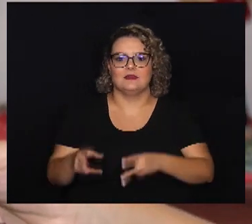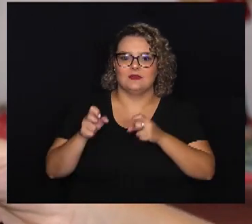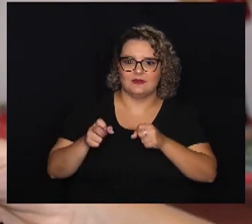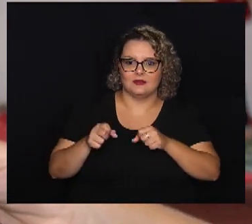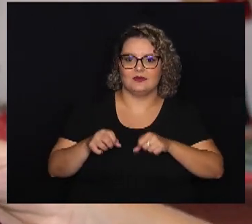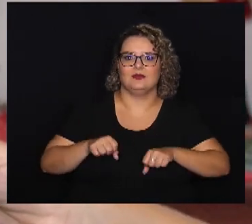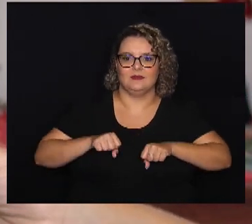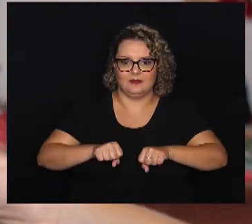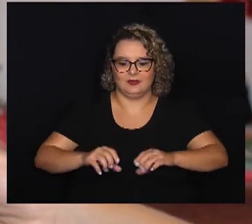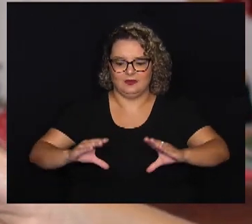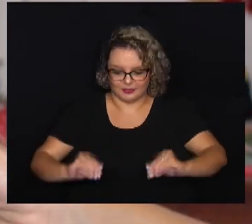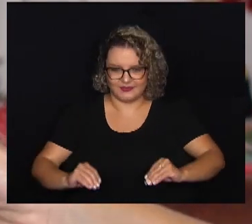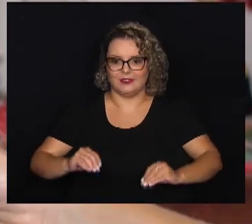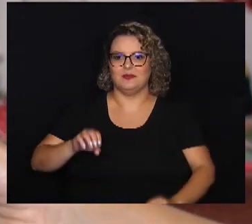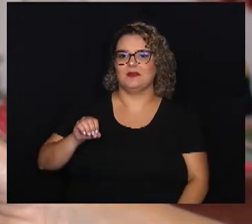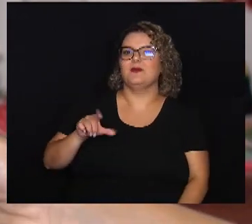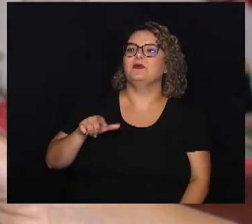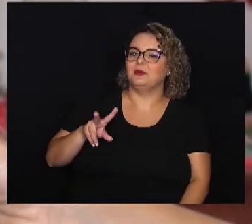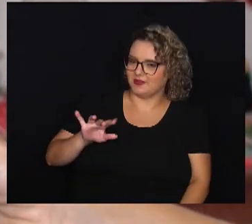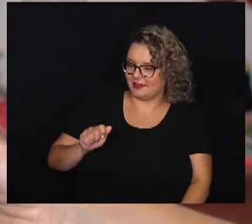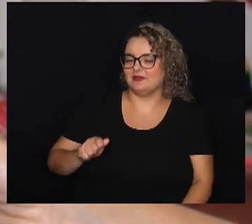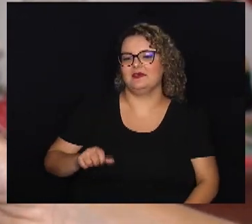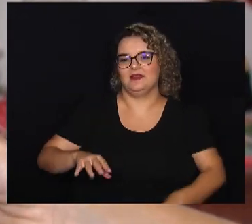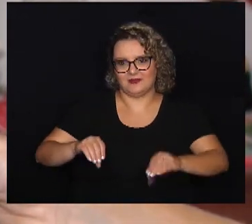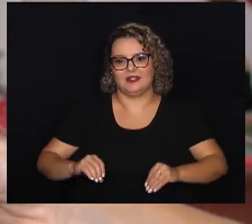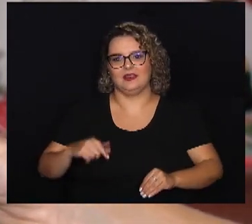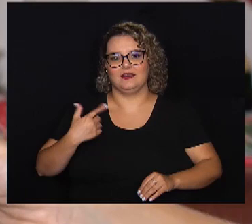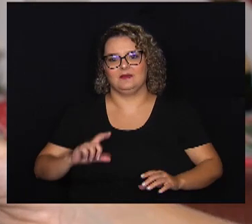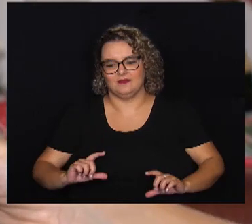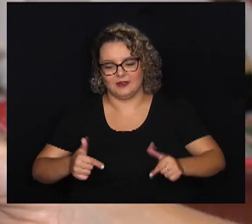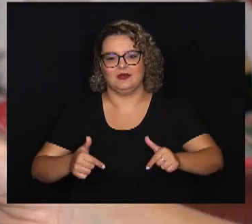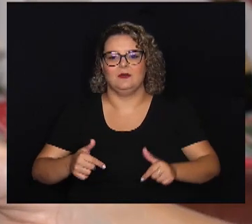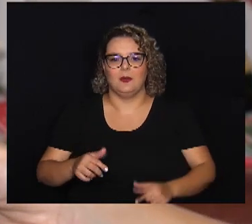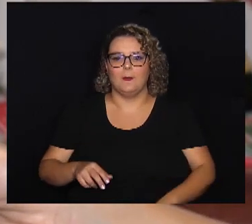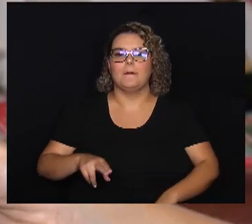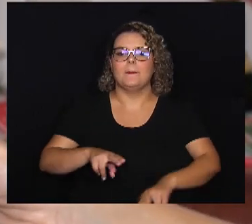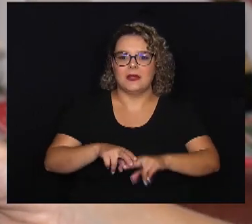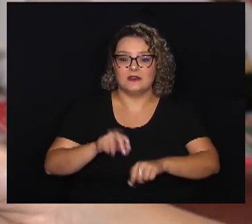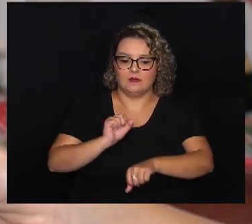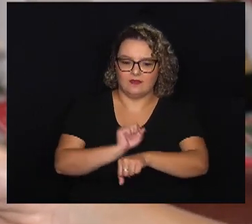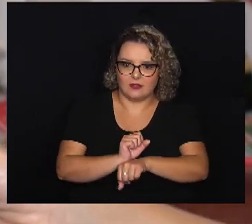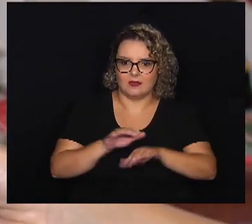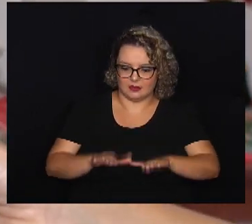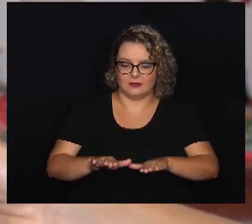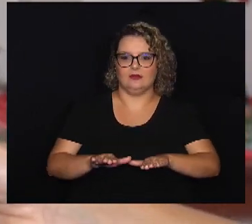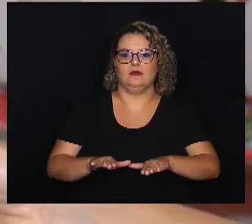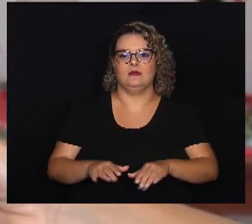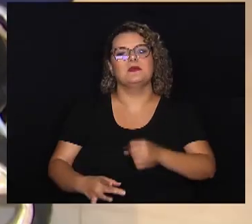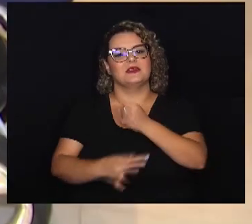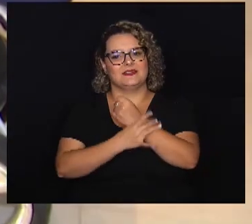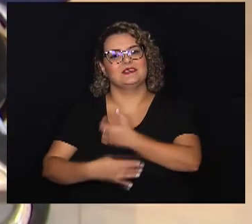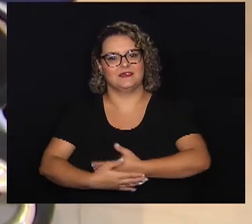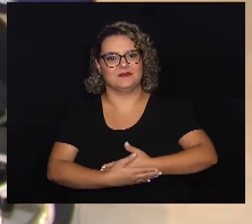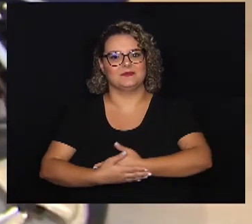está travado, porque a Olivia travou. Então a gente destrava, né? É como se fosse um freio do carrinho. Ele realmente fica parado para a segurança do